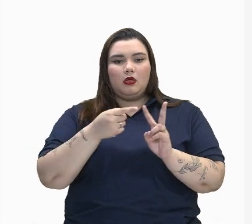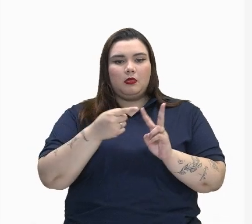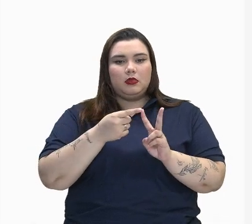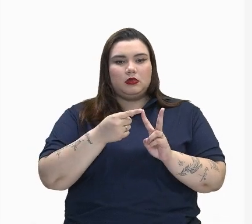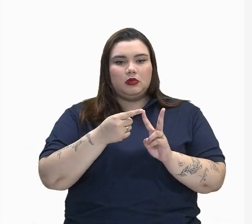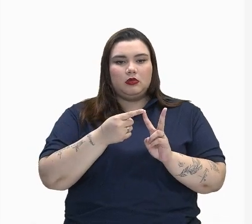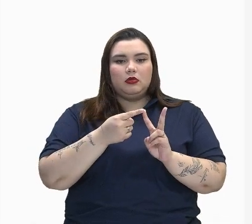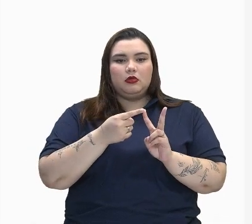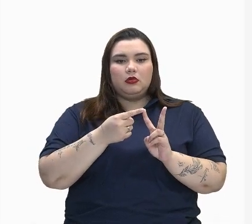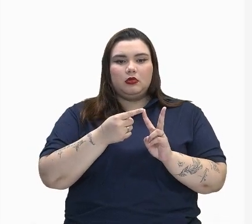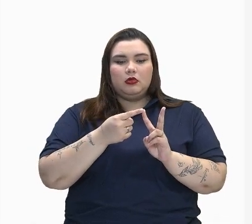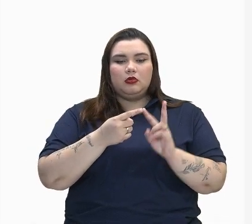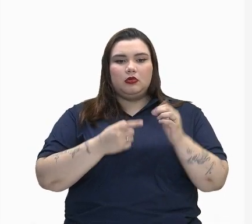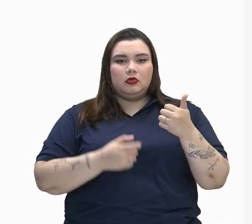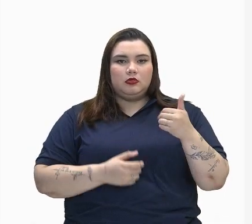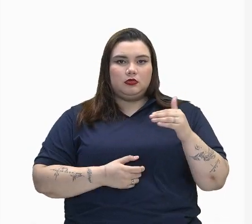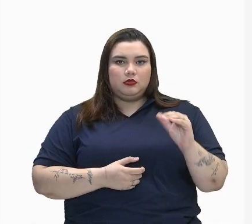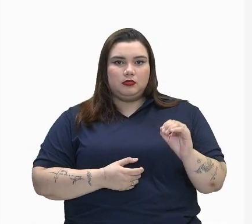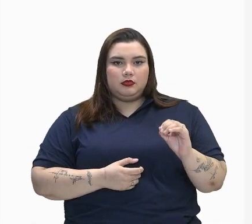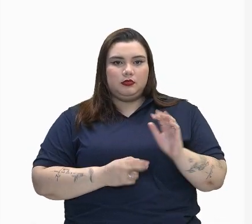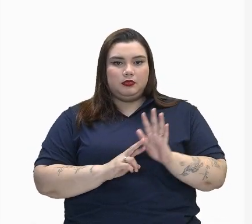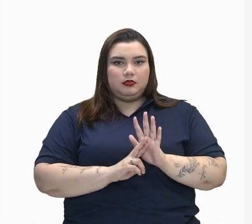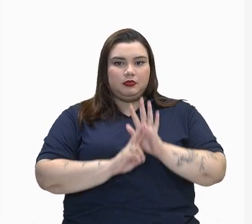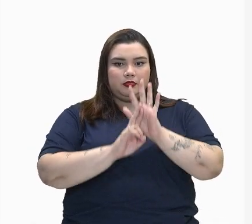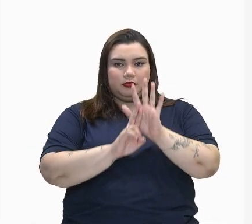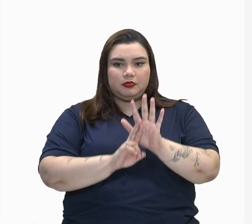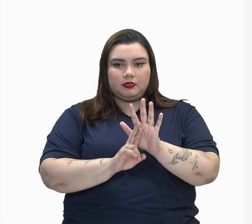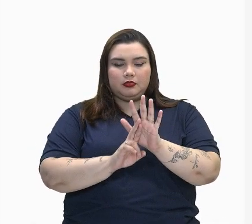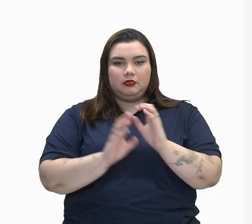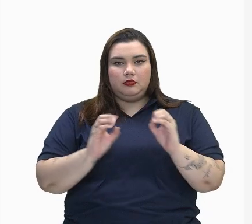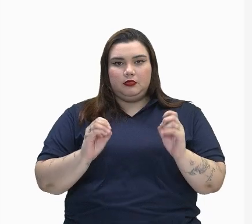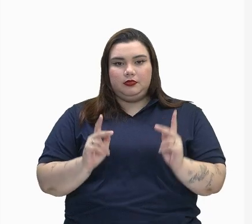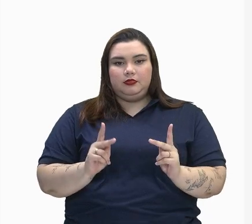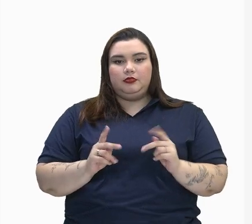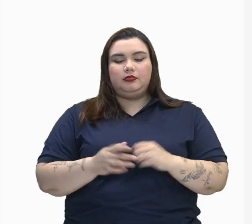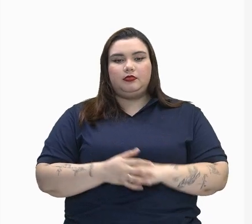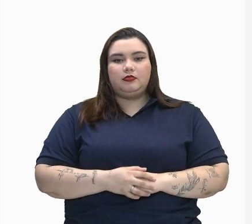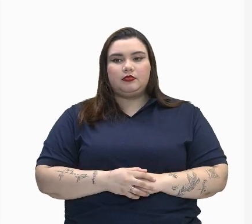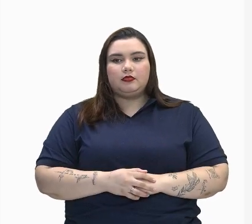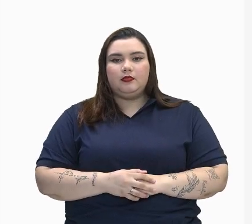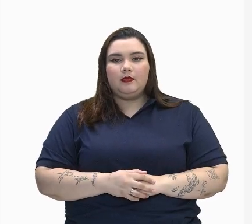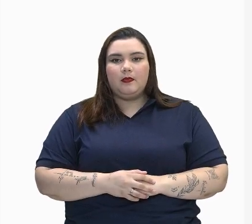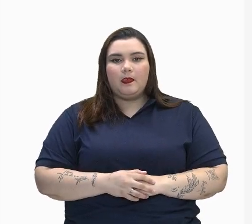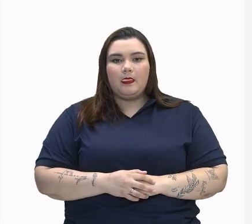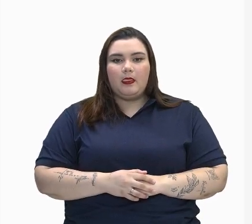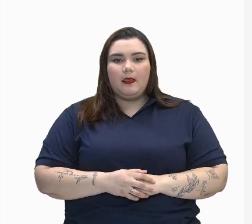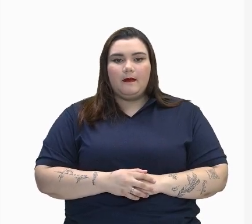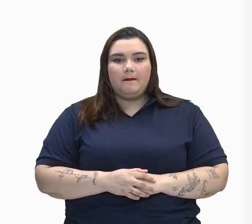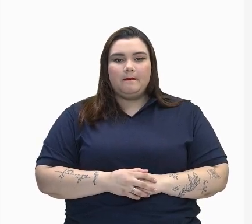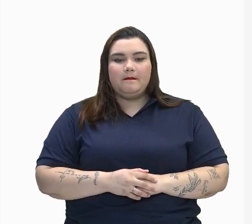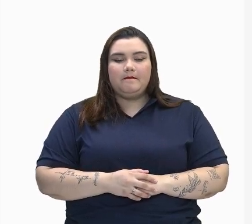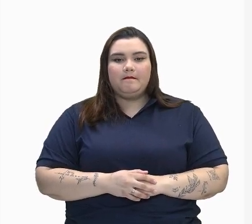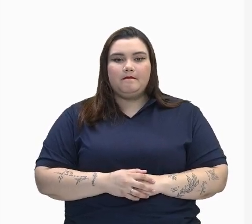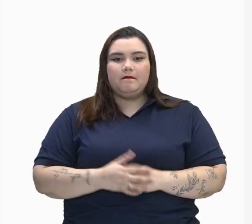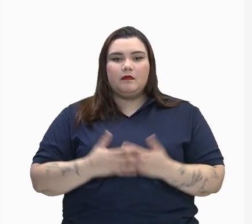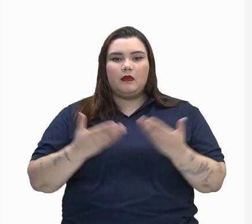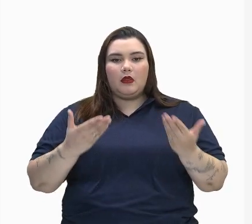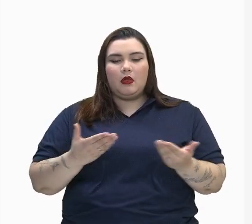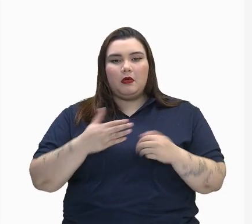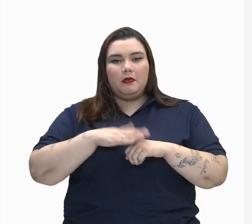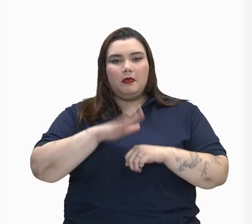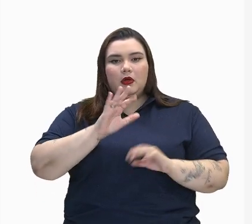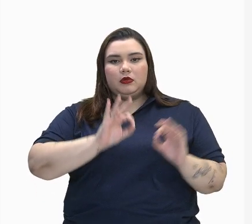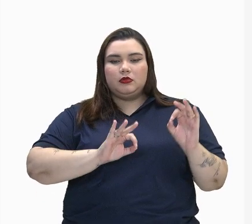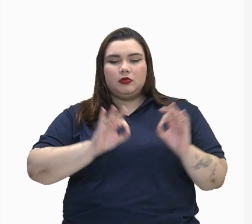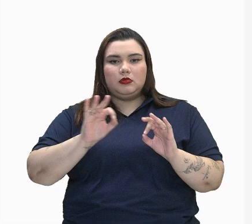está representando a raiz de 10, tá certo? Ok? De forma mais